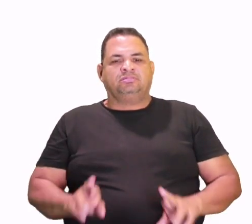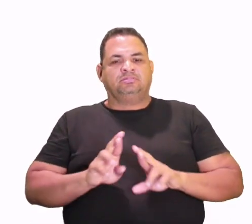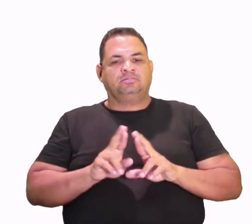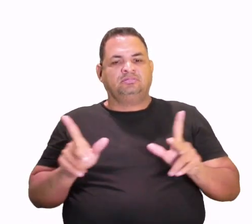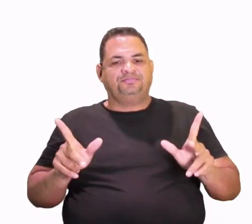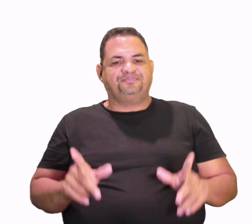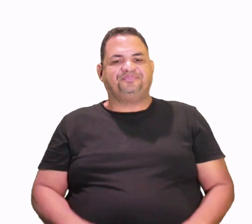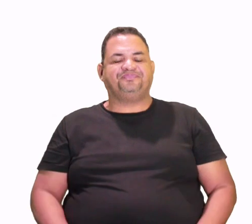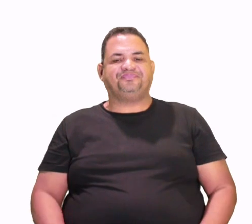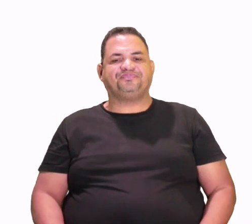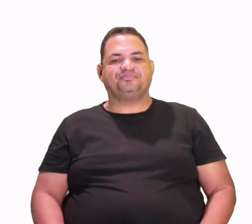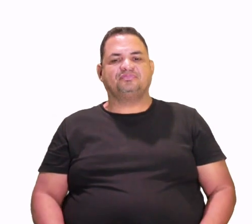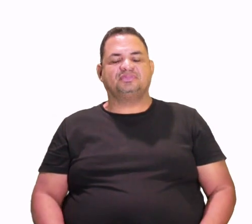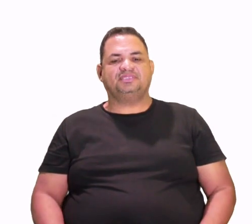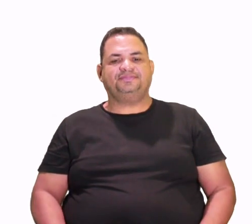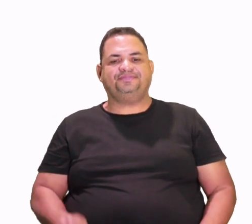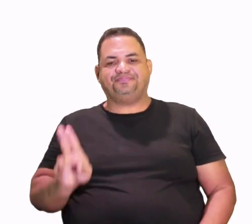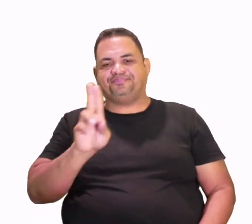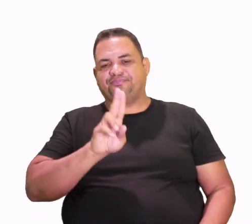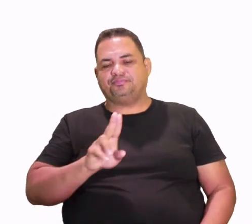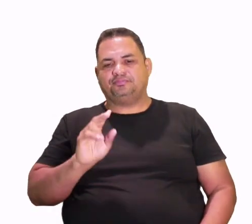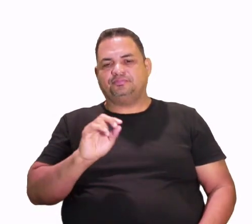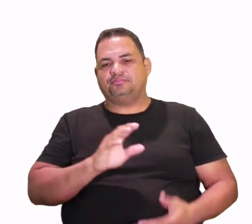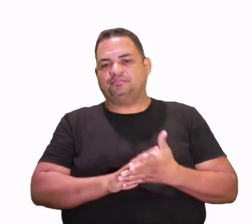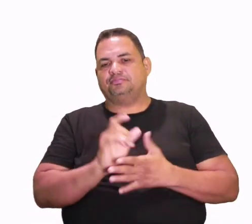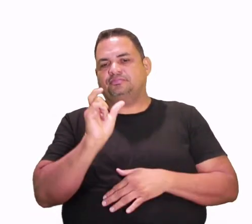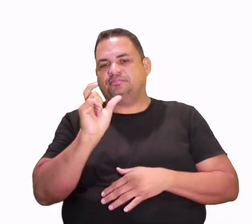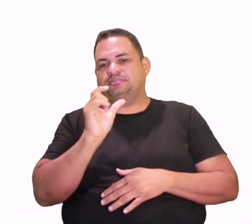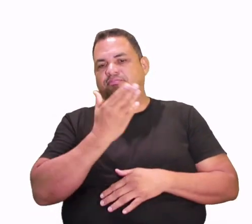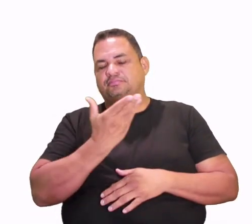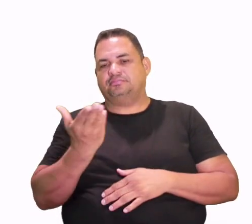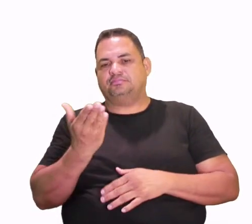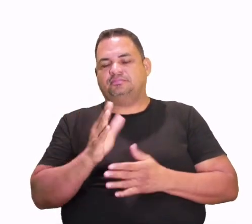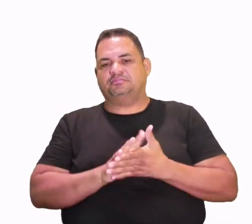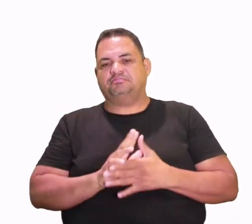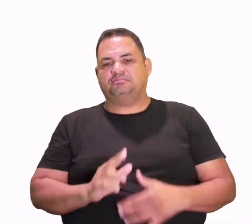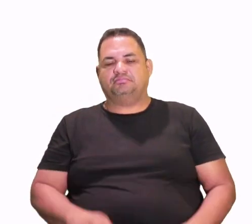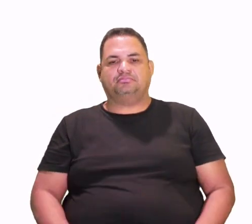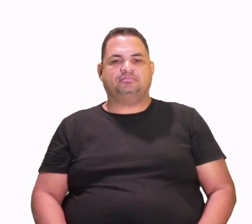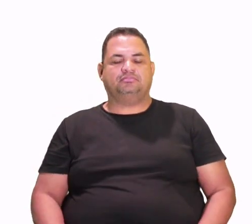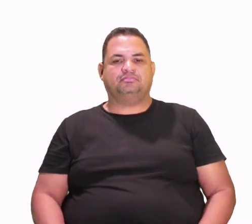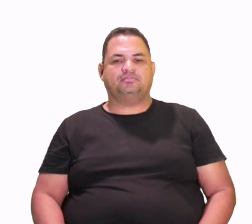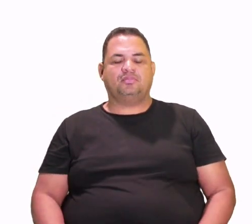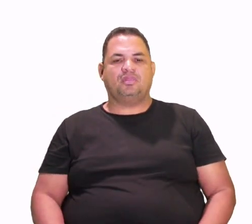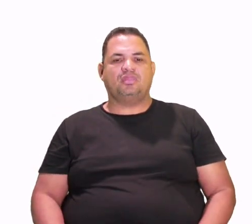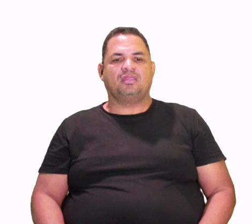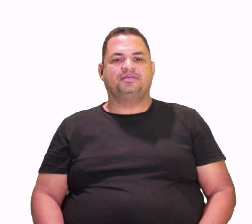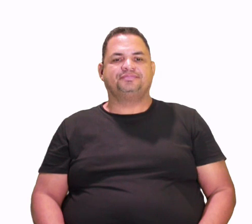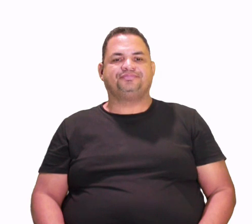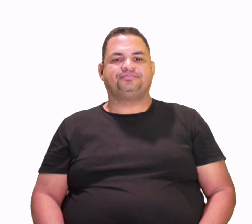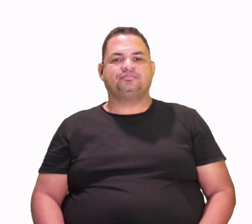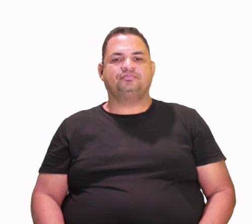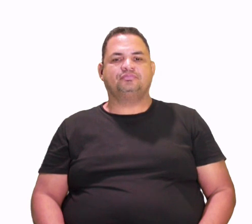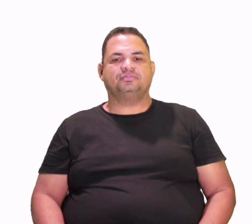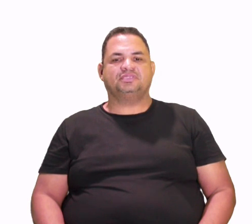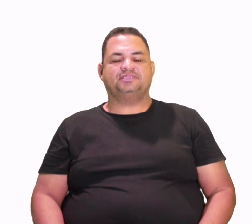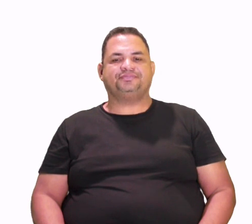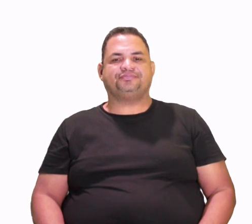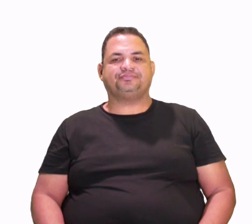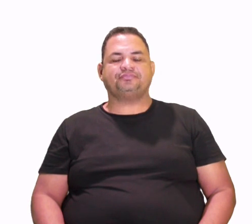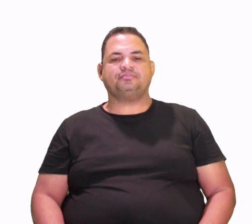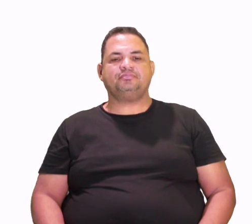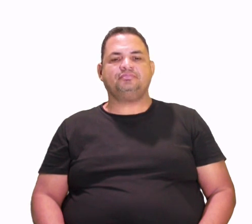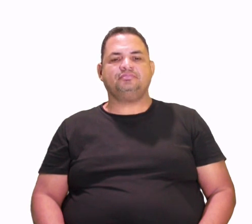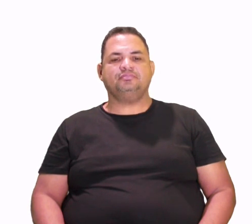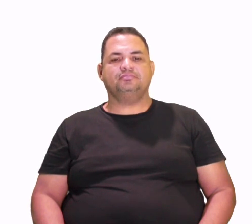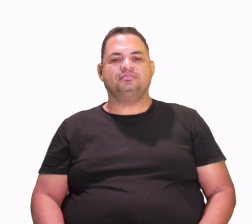diferente. Ó, eu usei a palavra Thanksgiving, já não usei o it. When is Thanksgiving é a mesma